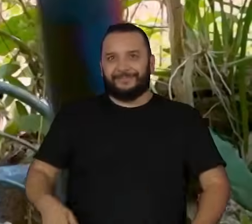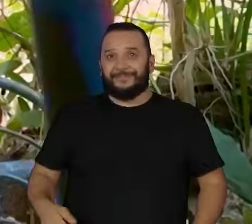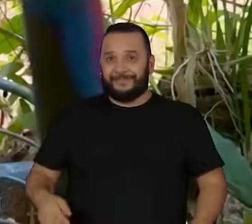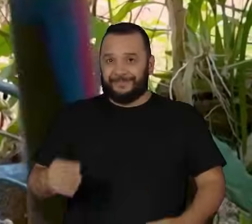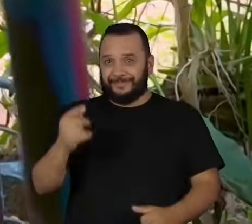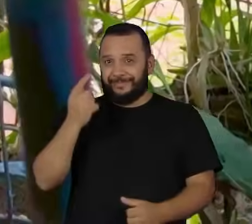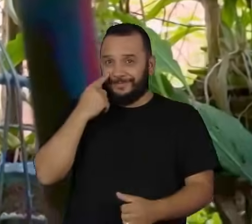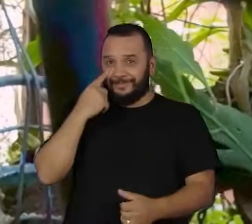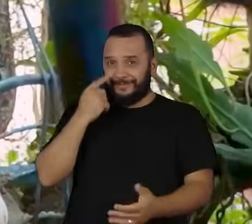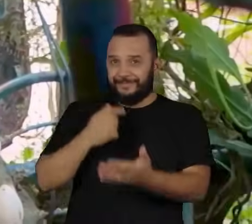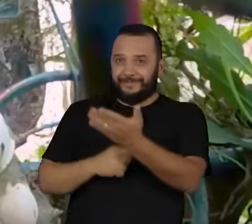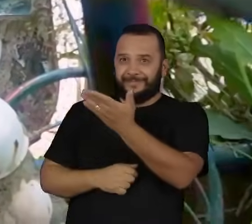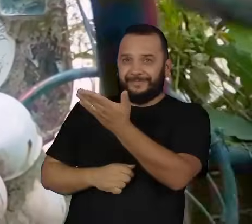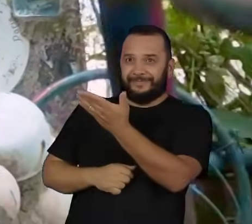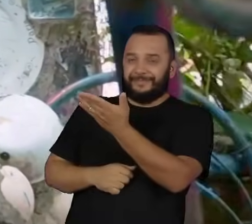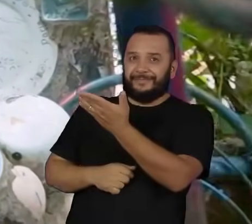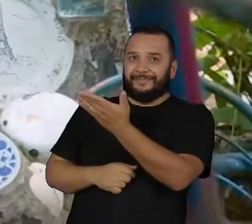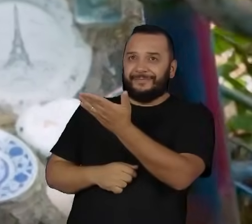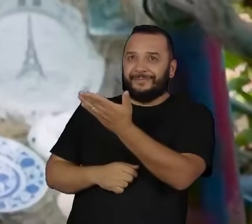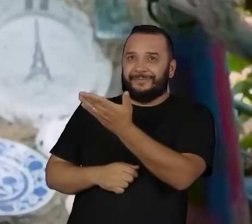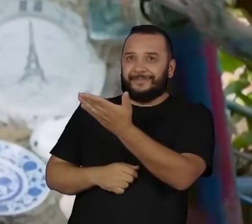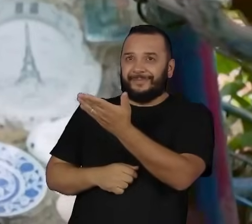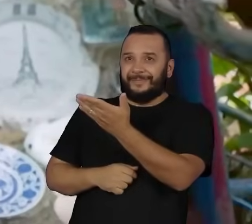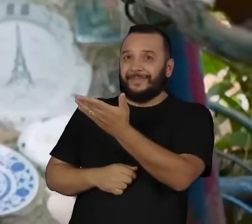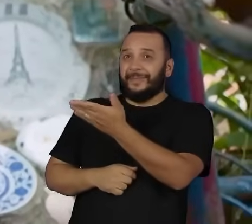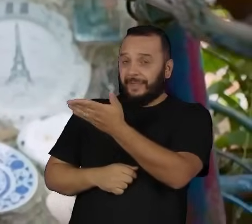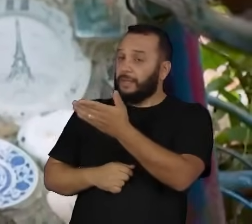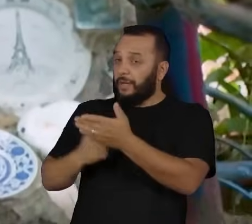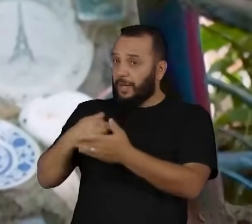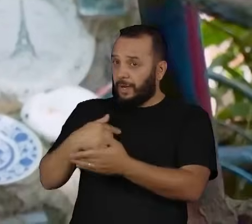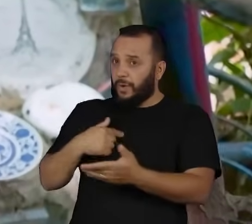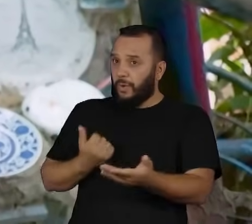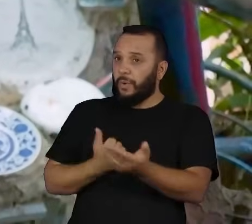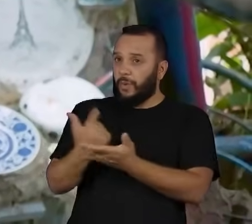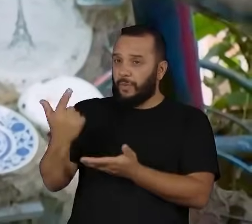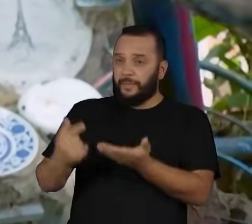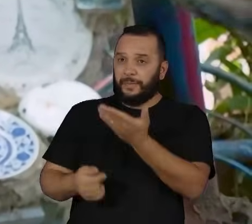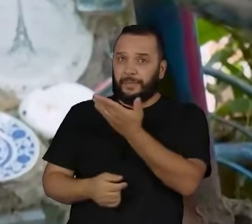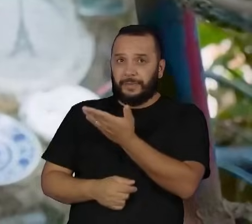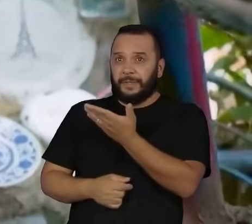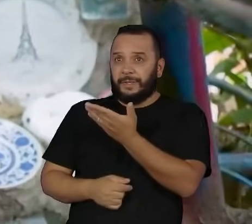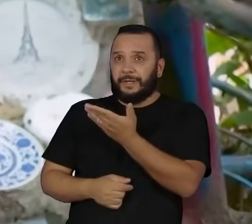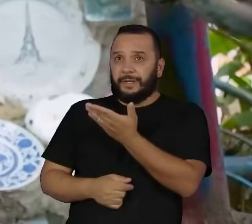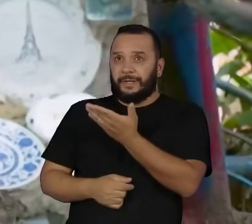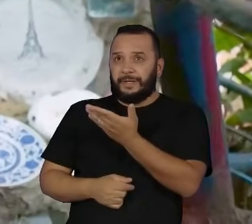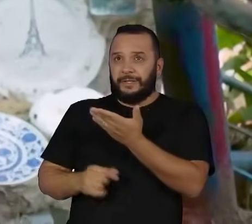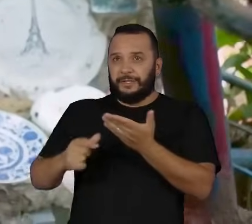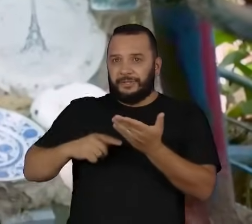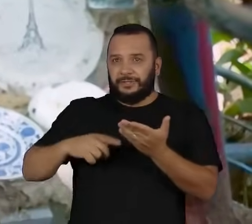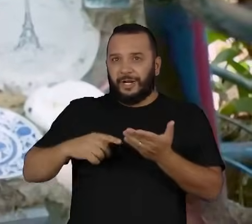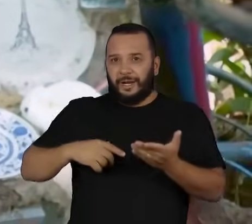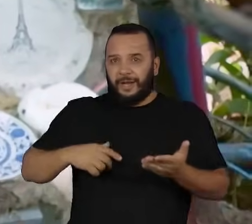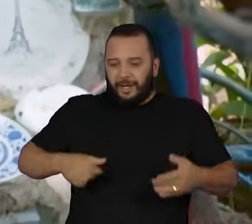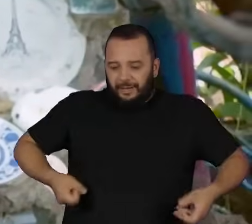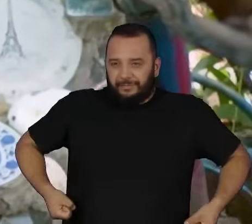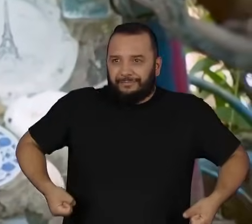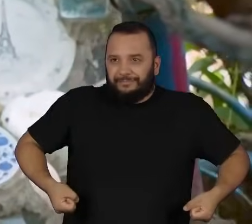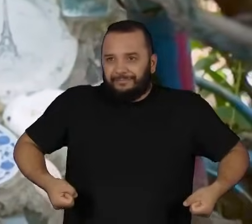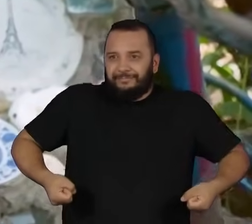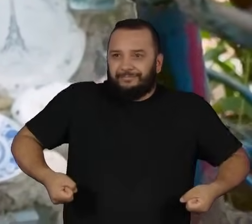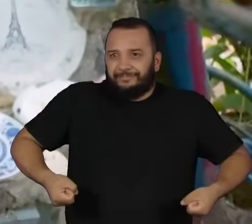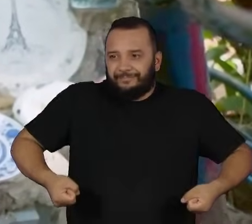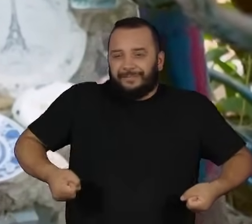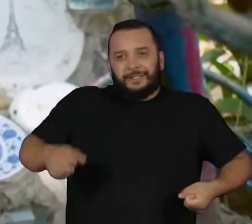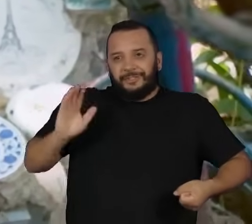Esse carrinho de mão, eu comprei para poder carregar areia, material, terra,